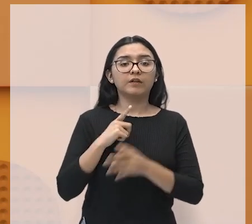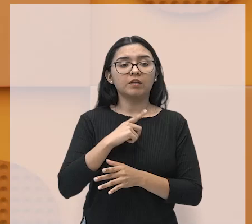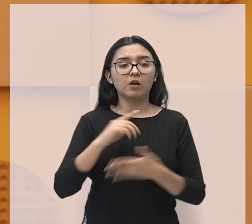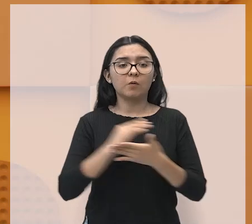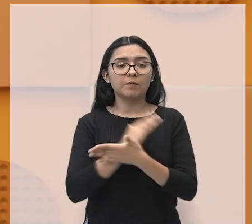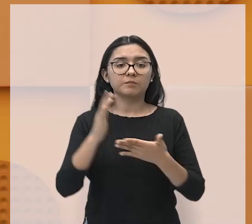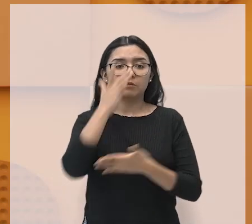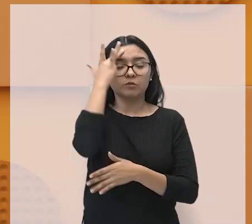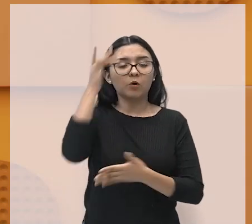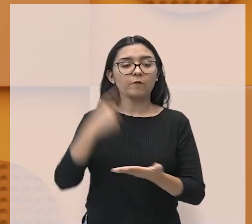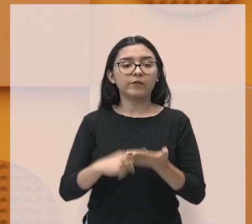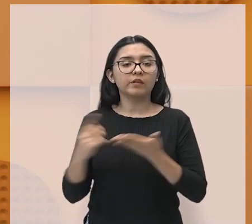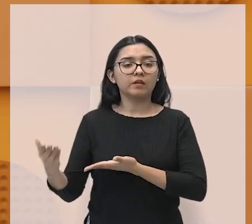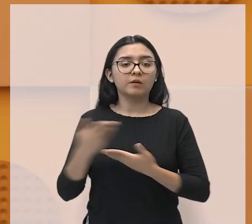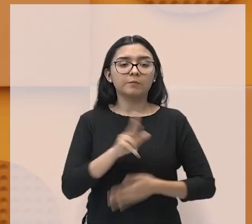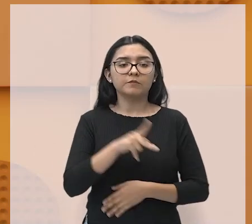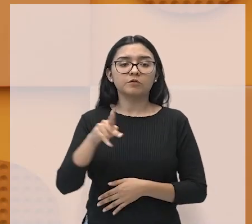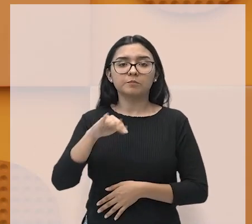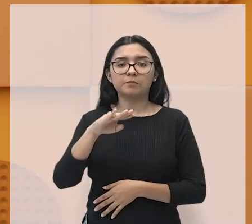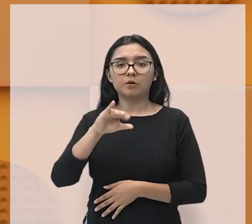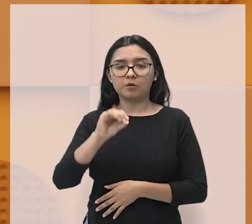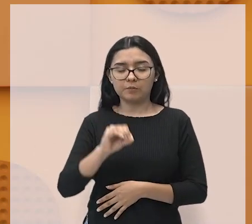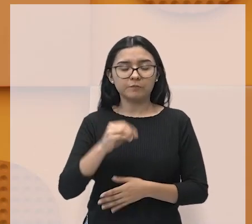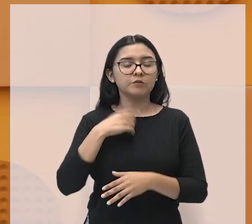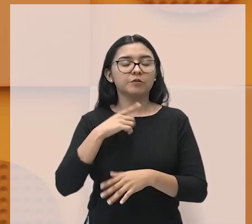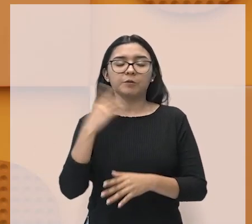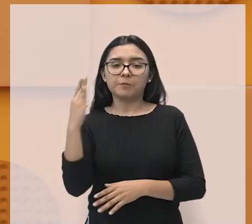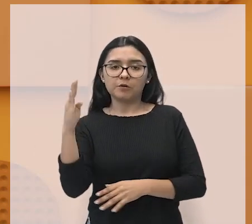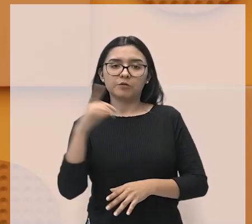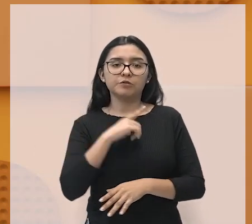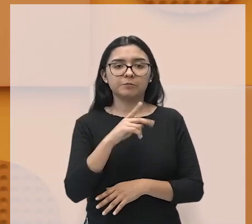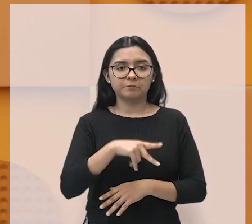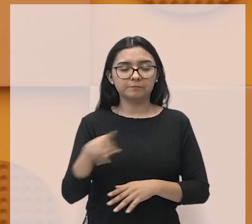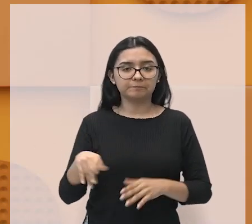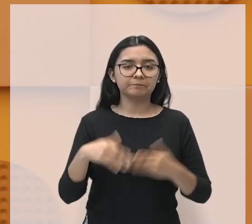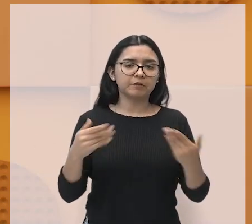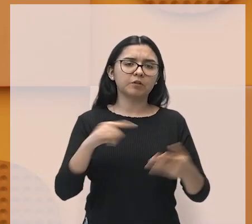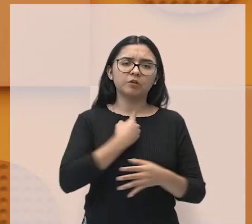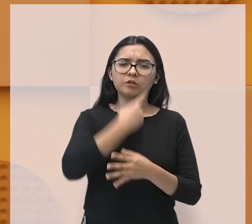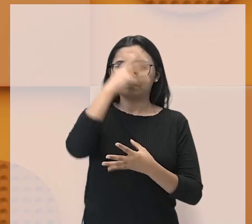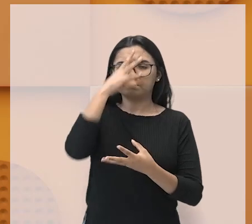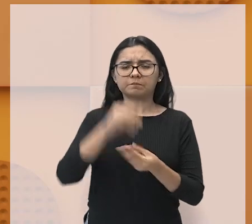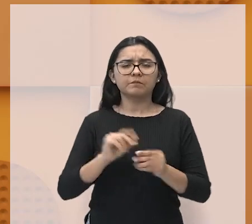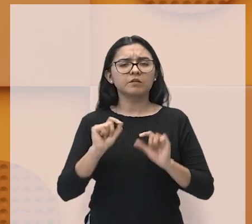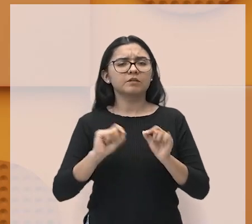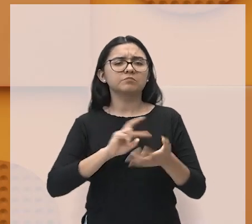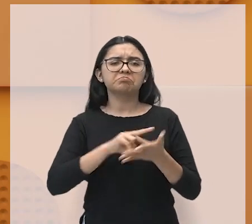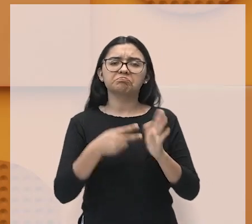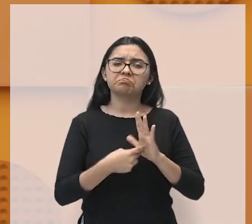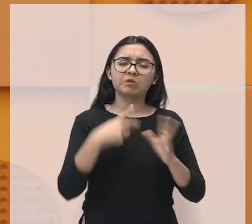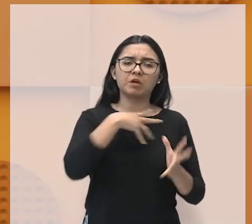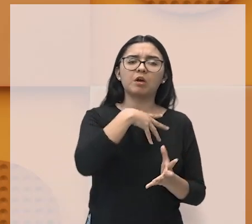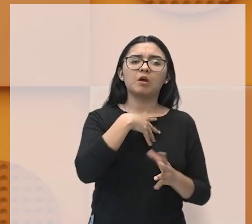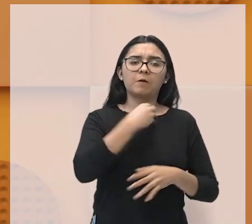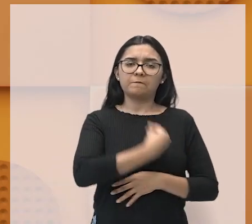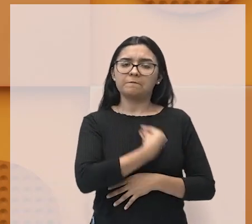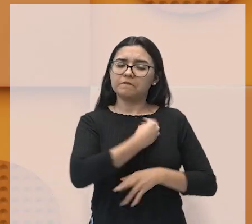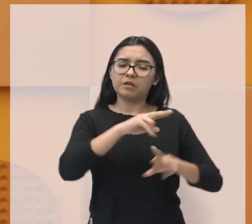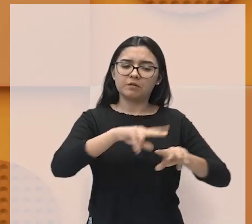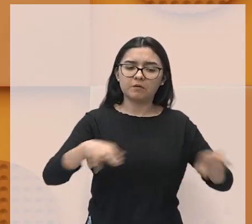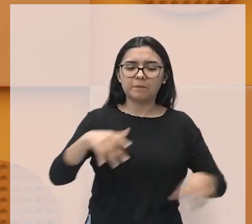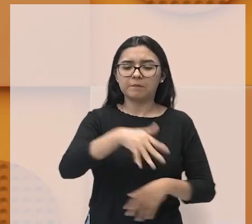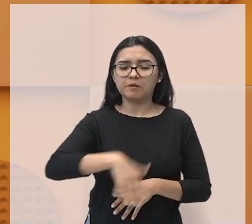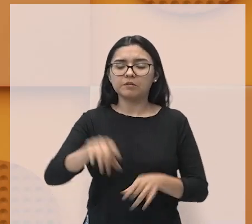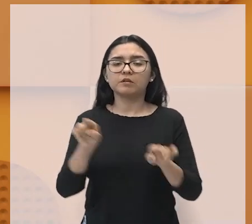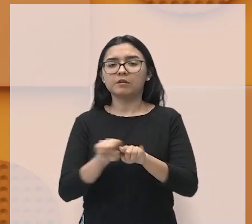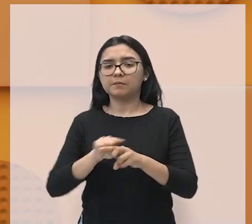presença também hoje do professor de biologia, para que a gente consiga compreender melhor o que é biodiversidade, o que é o meio ambiente